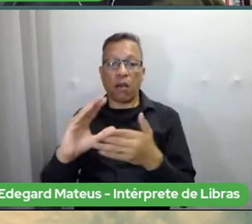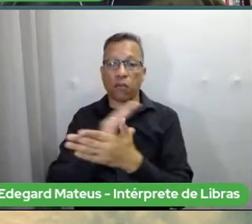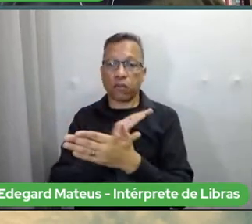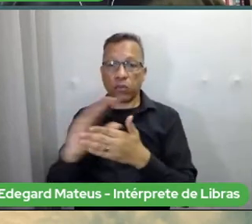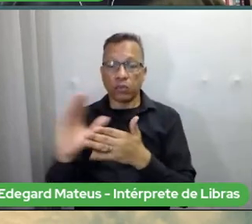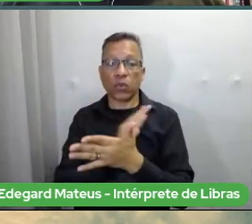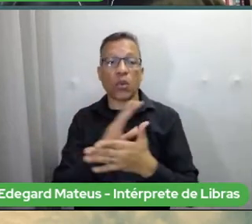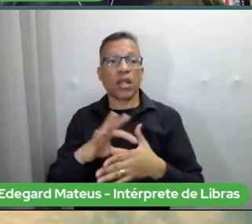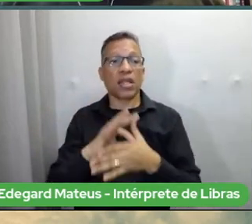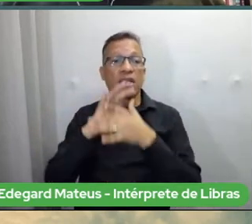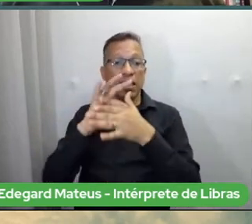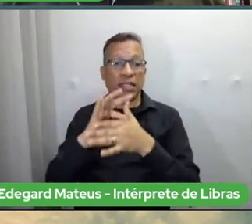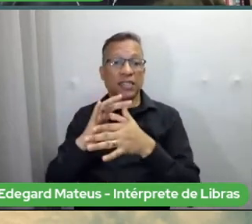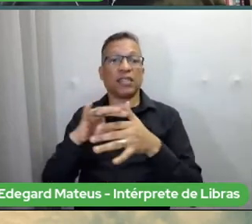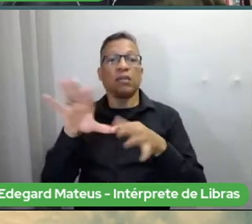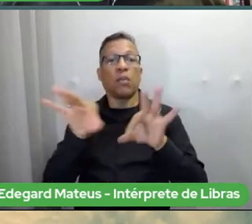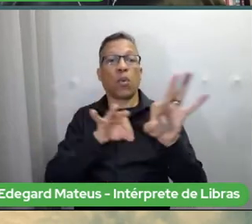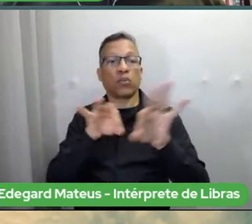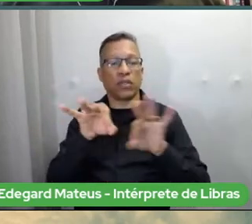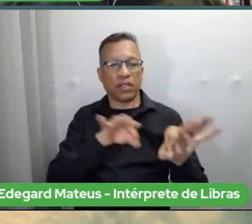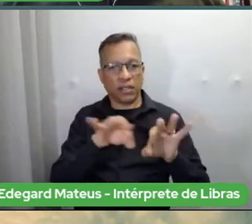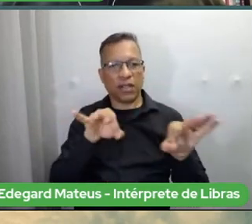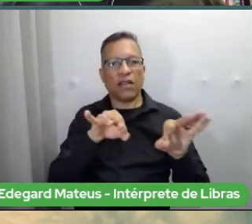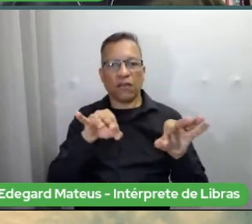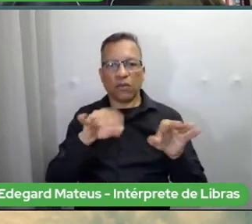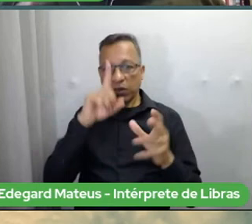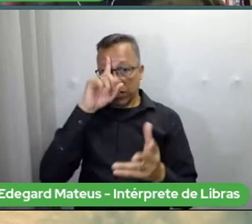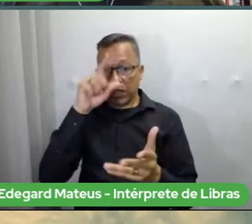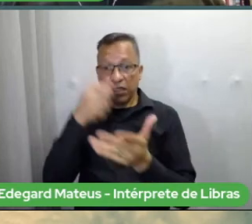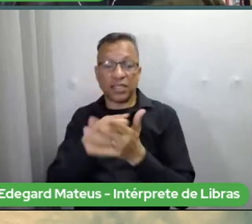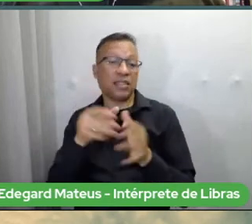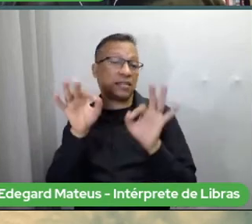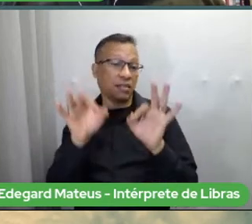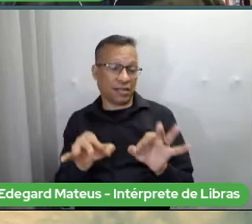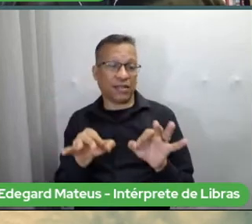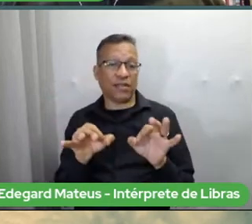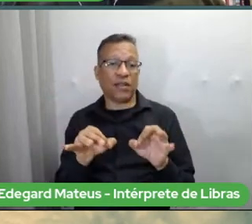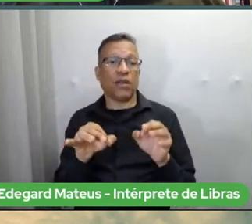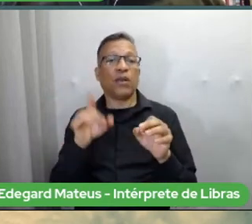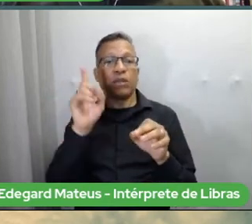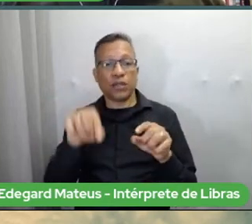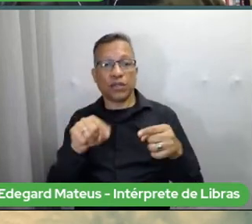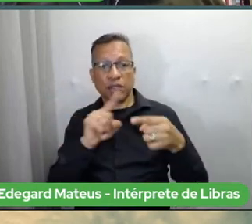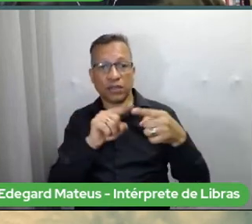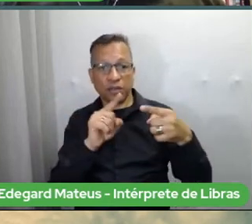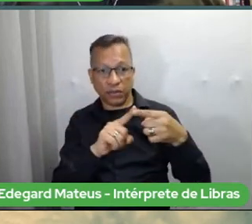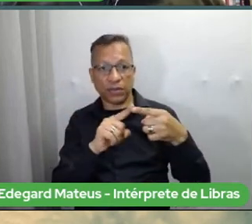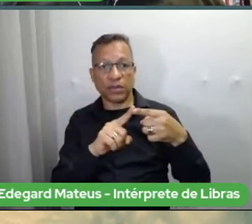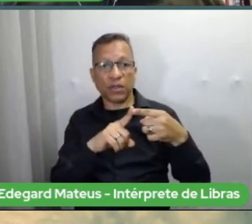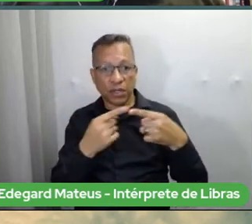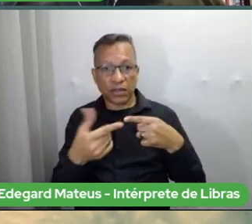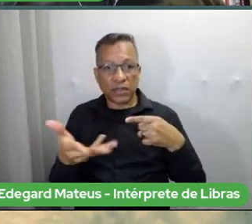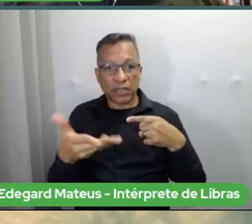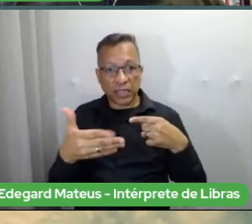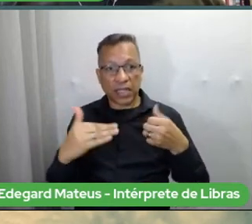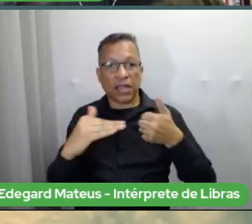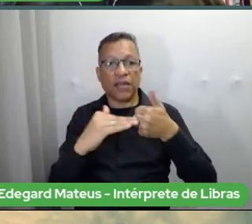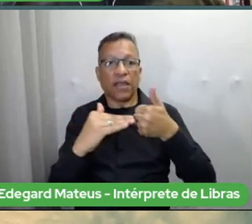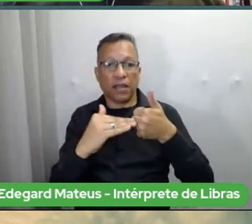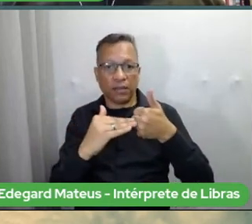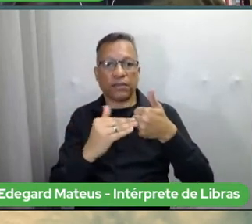também vão fazer parte dessas decisões. Então, eu trago 2 perspectives, um sobre estratégia de dados para que valor em negócio em